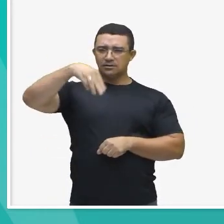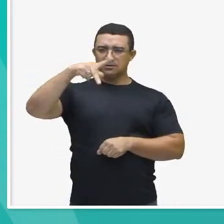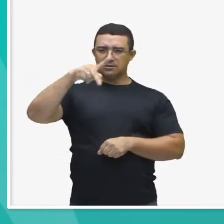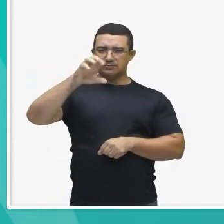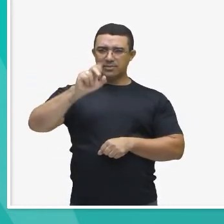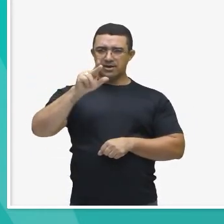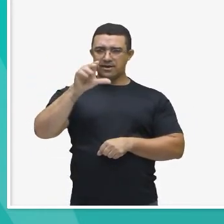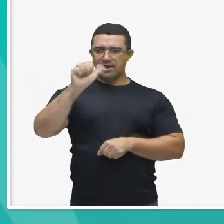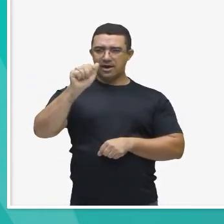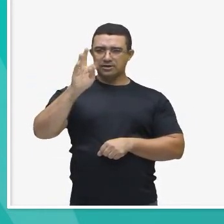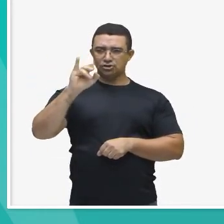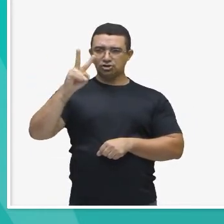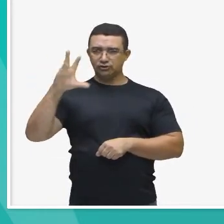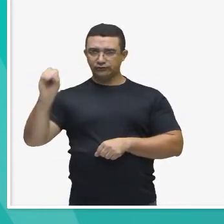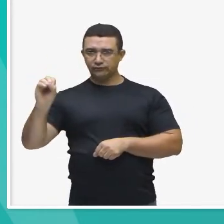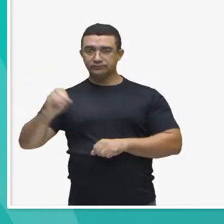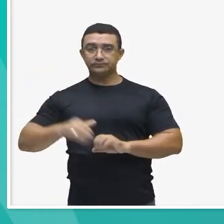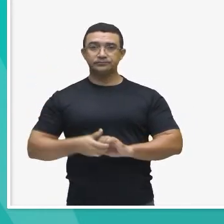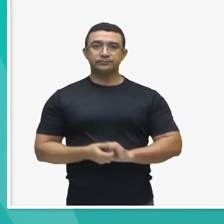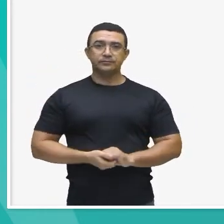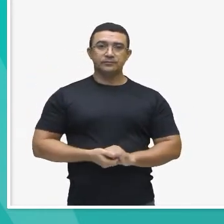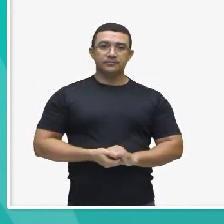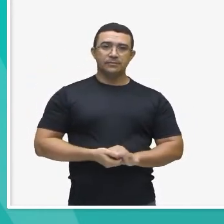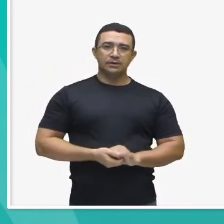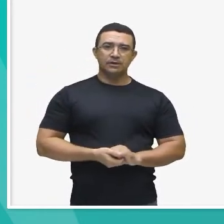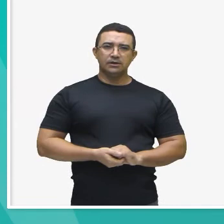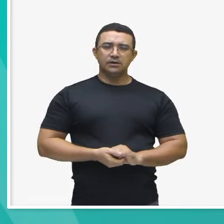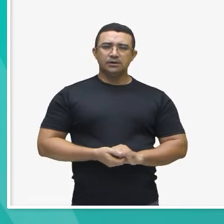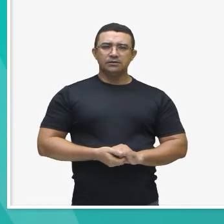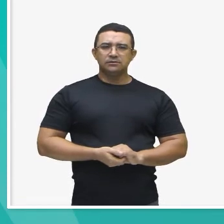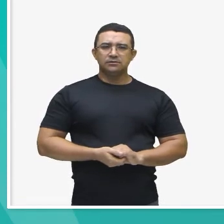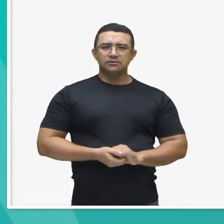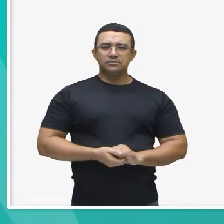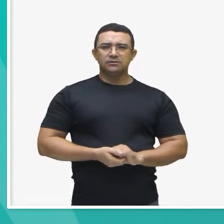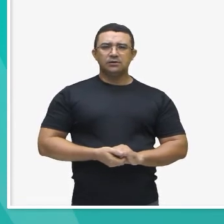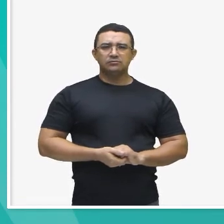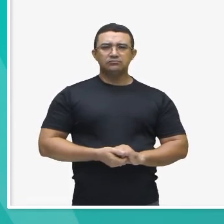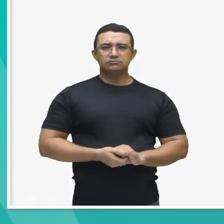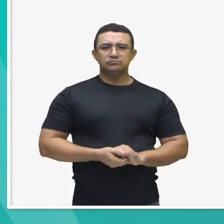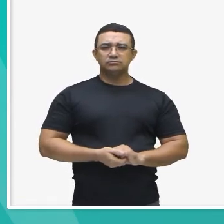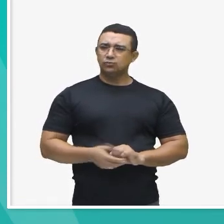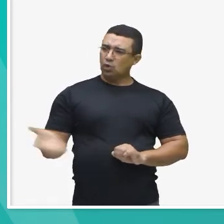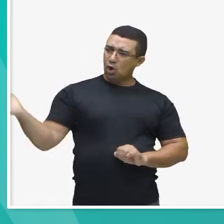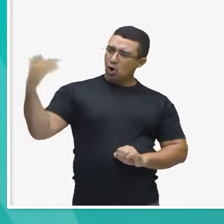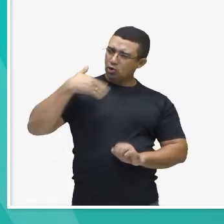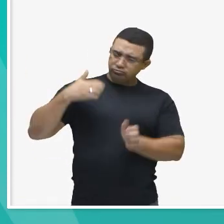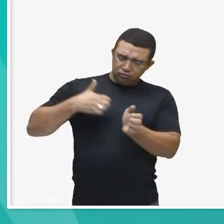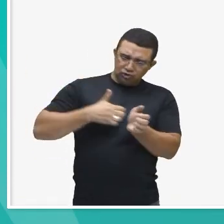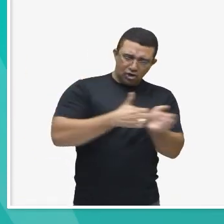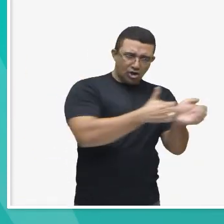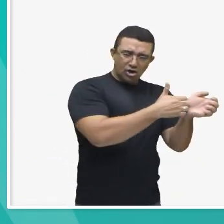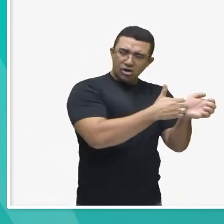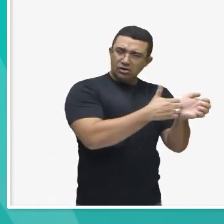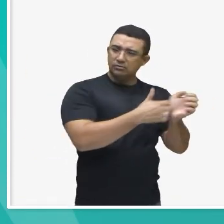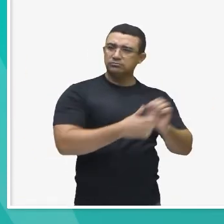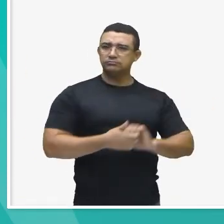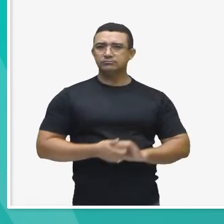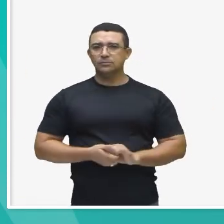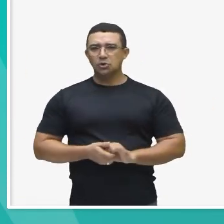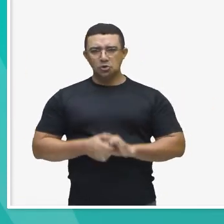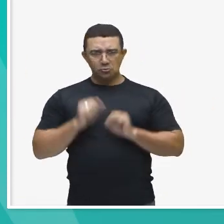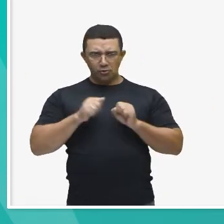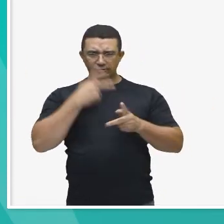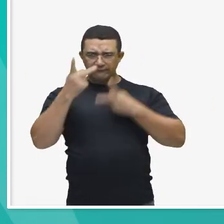lidera. Olha só, sigam-me, por favor. Eu posso dizer me siga?